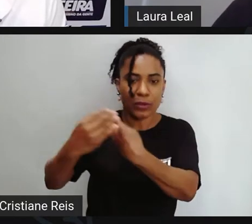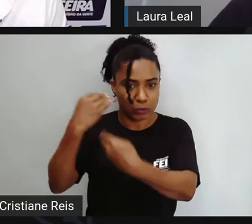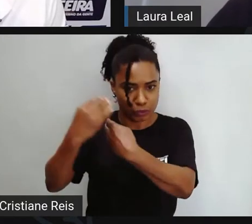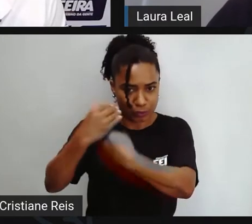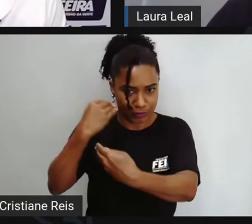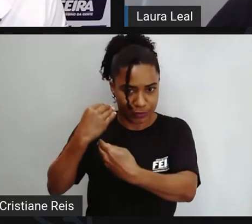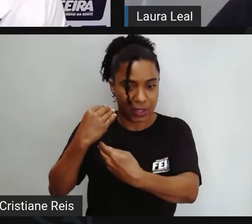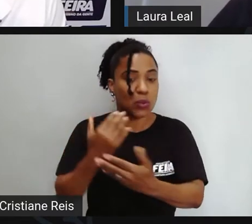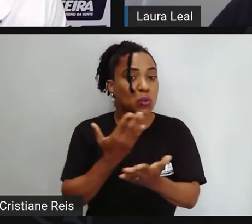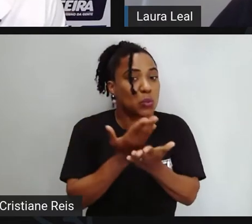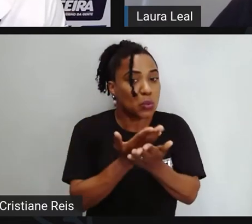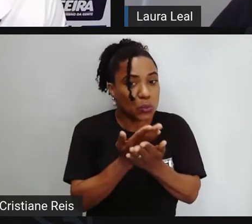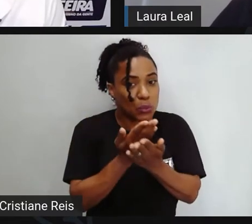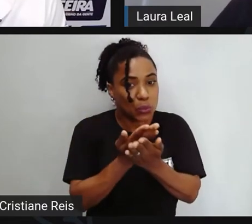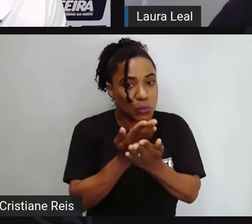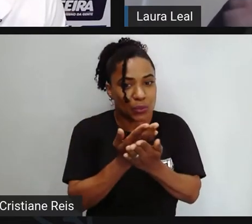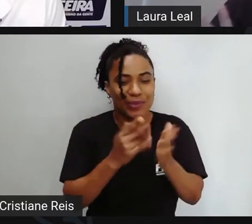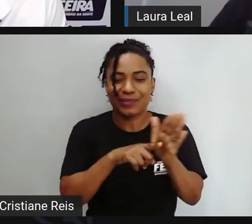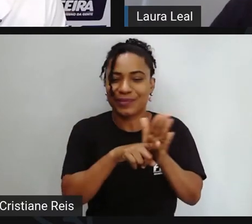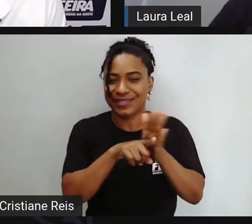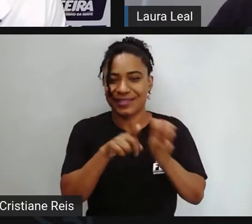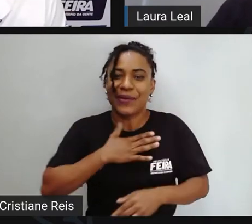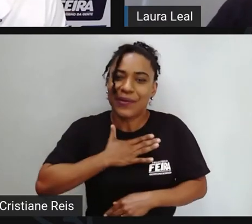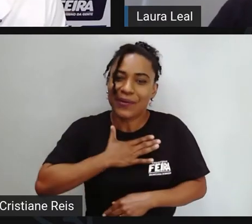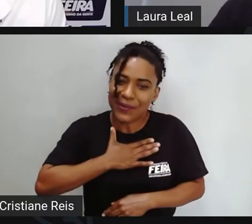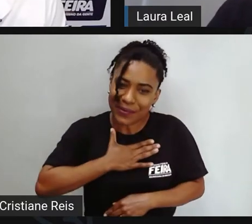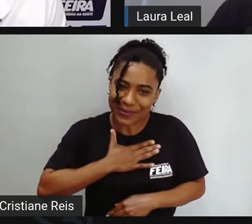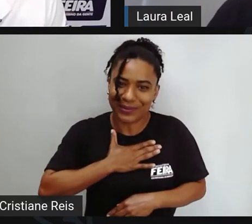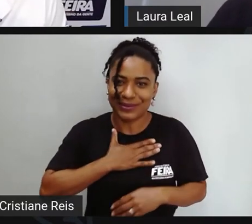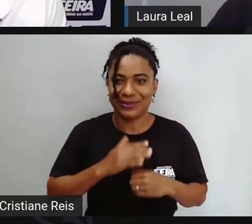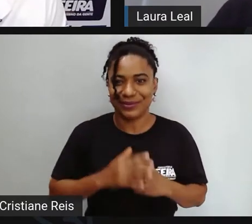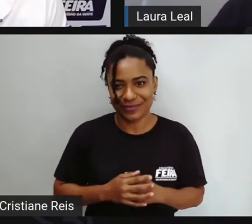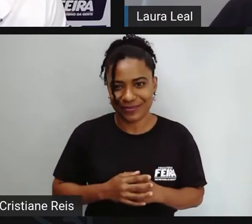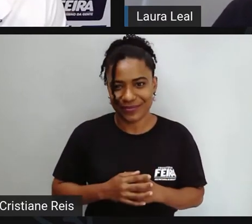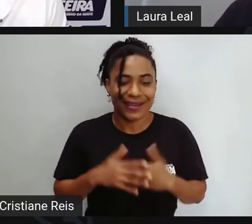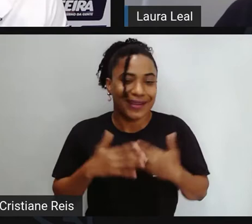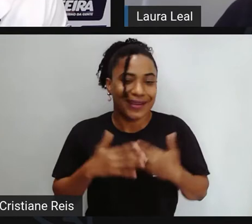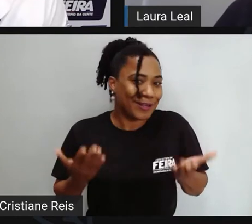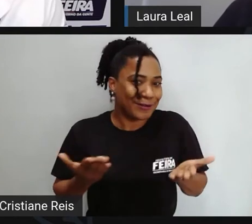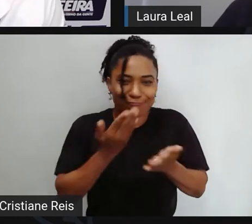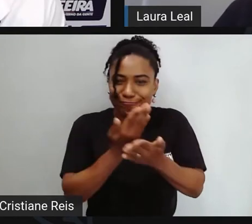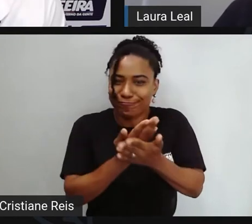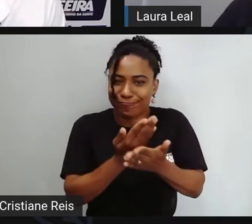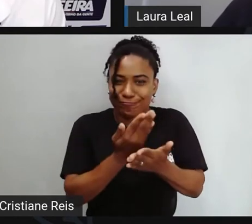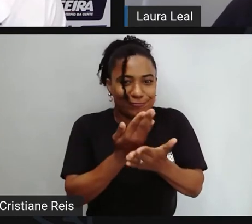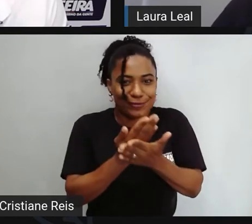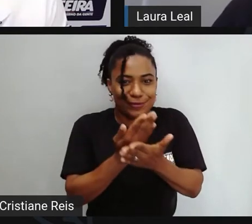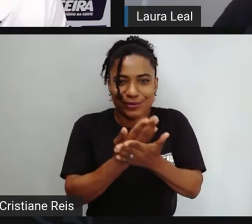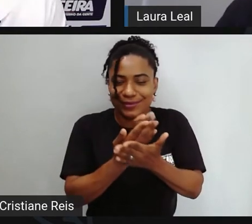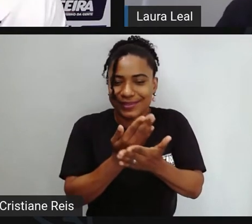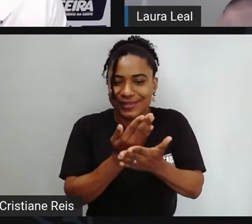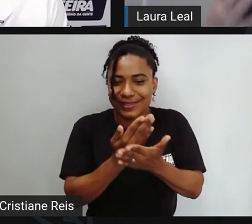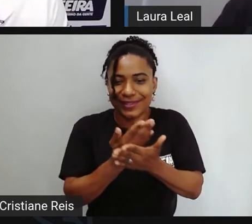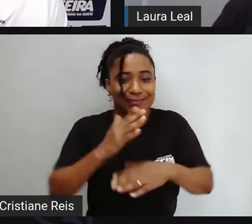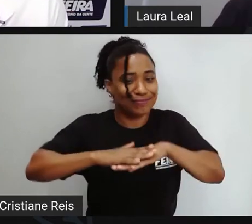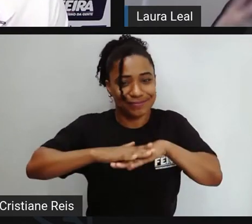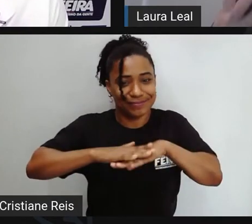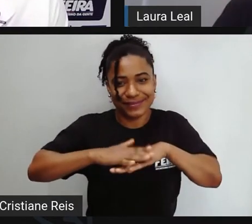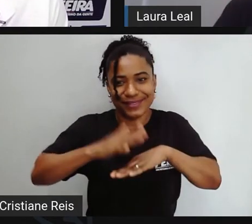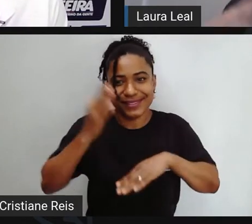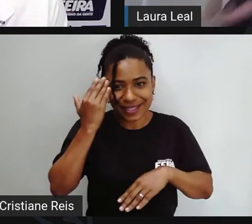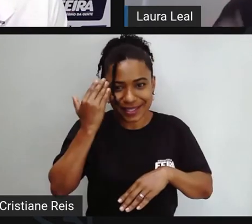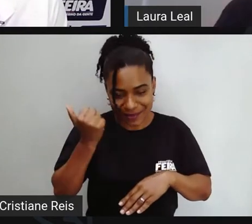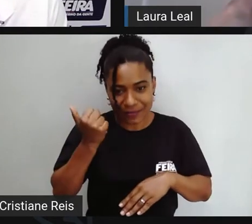estudar. Então, eu brinco que até hoje a única coisa que eu sei fazer direito é estudar, assim. Então, meus pais foram